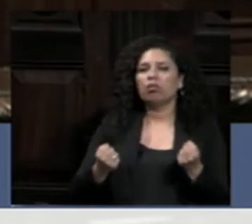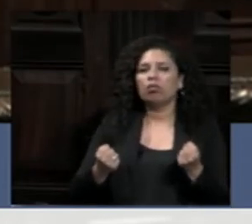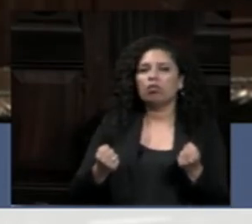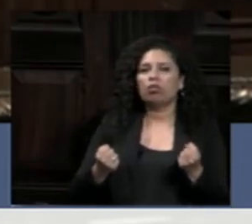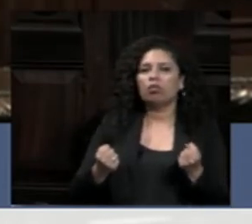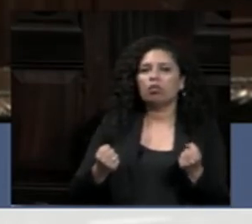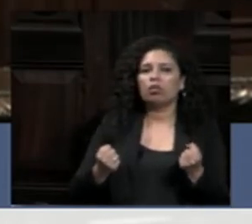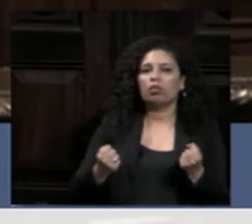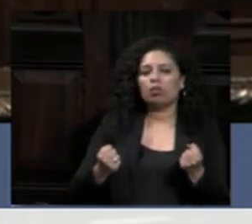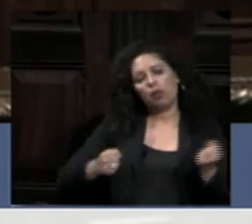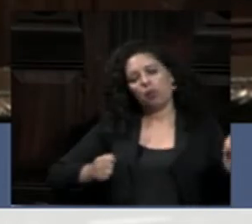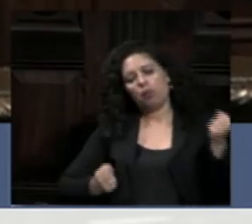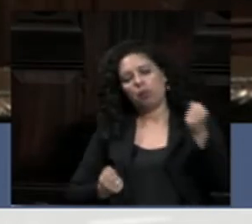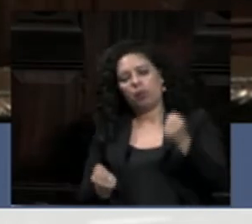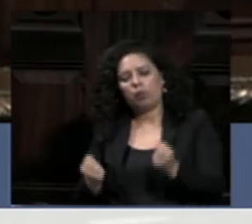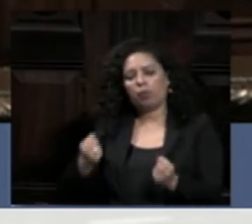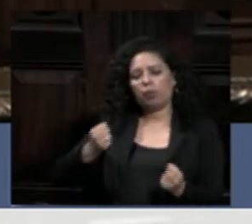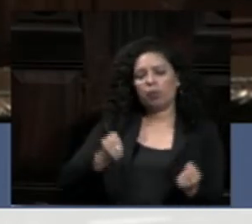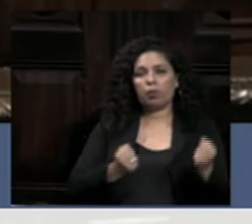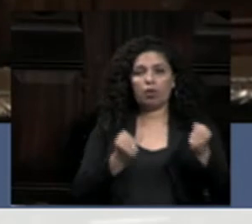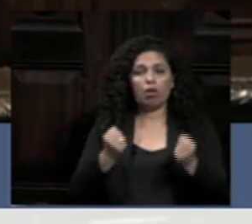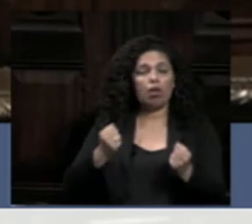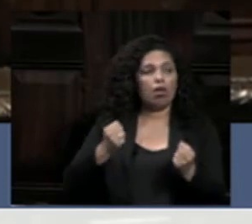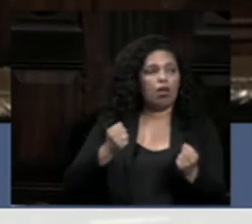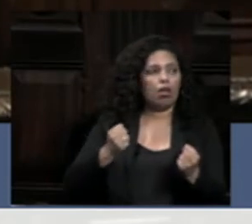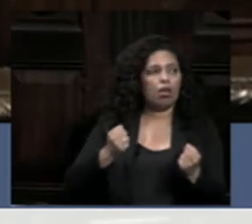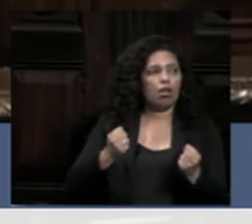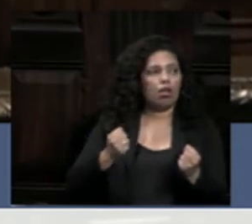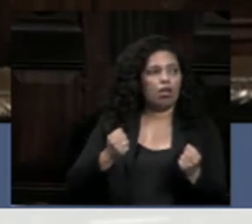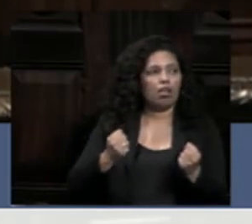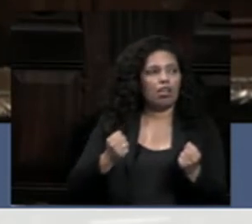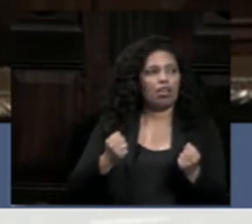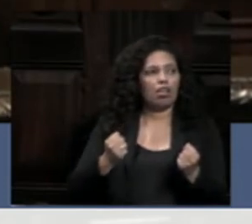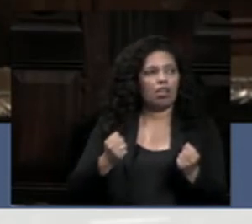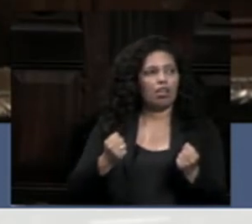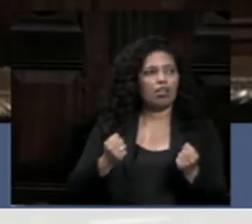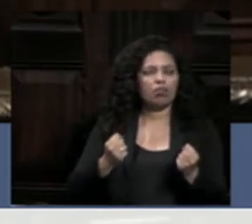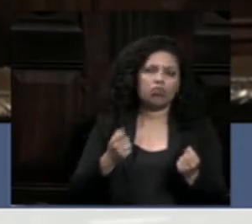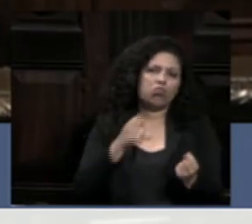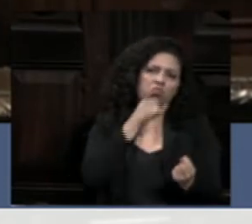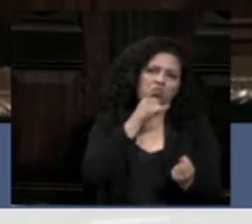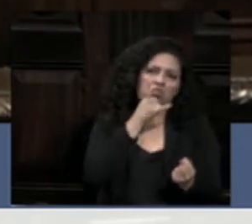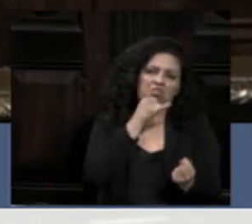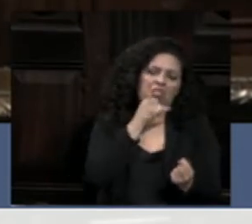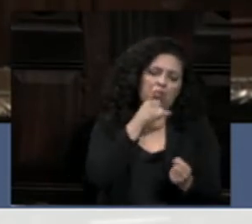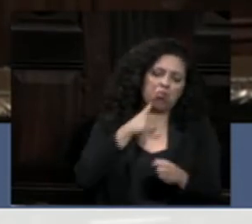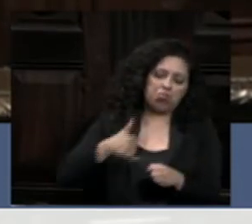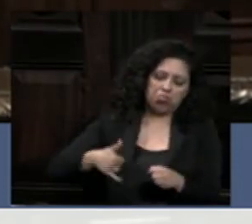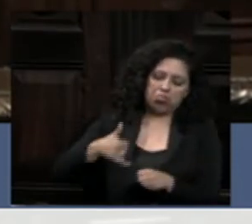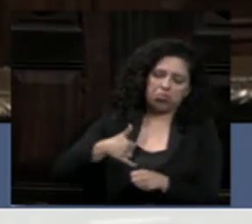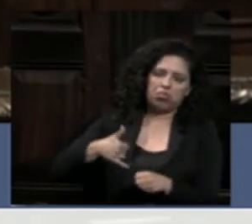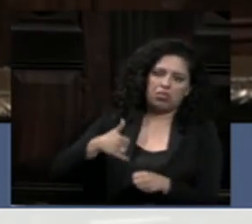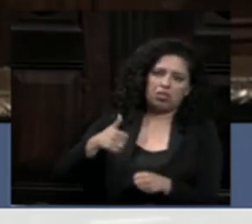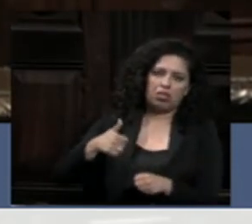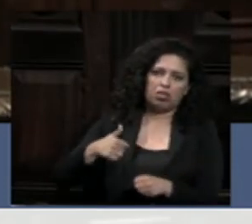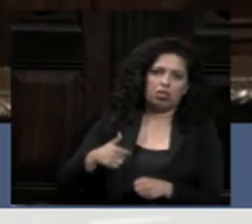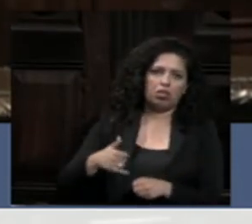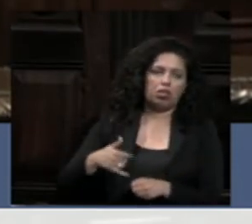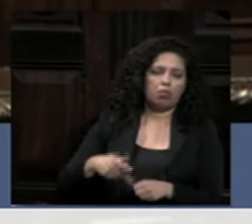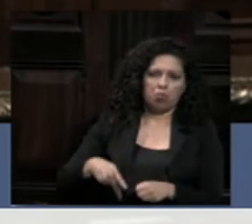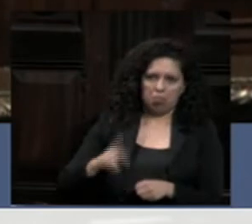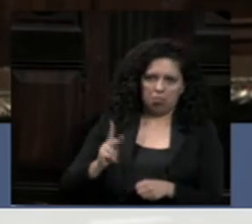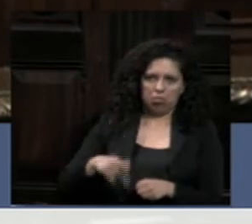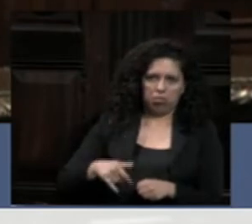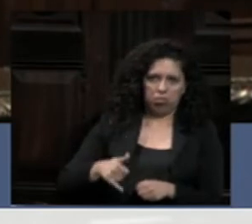de trafegar com combustível normal, como por exemplo gasolina, e